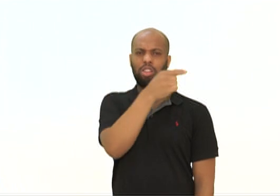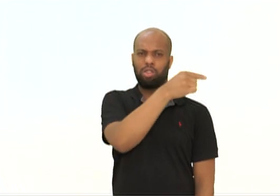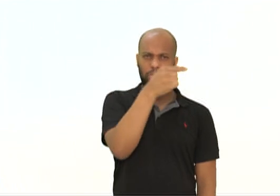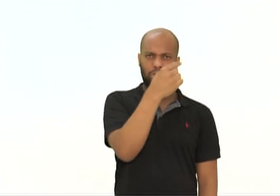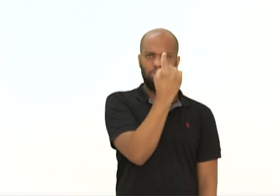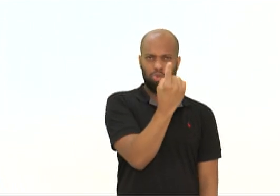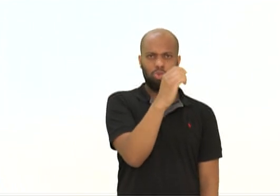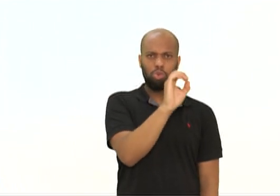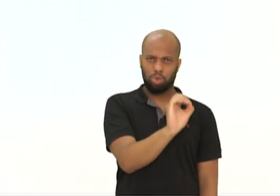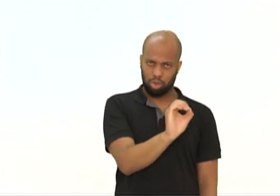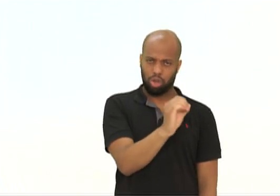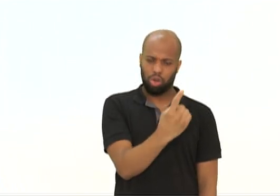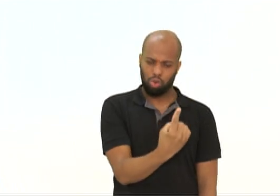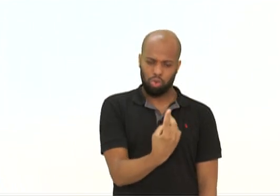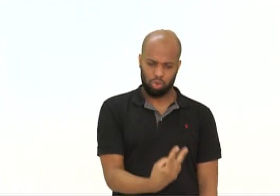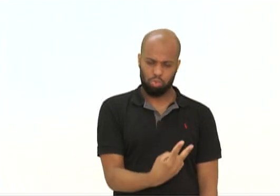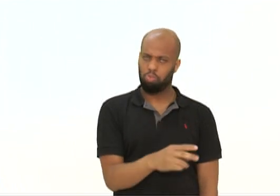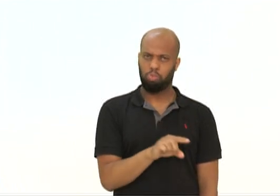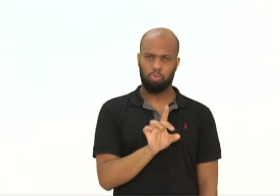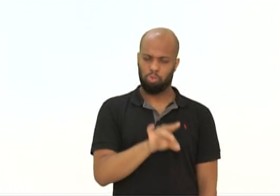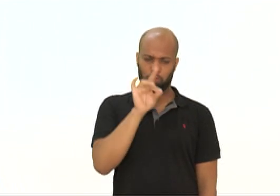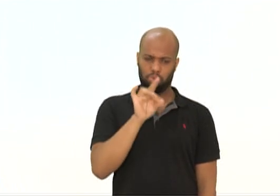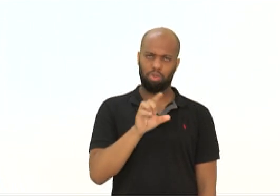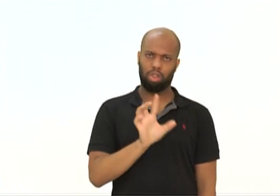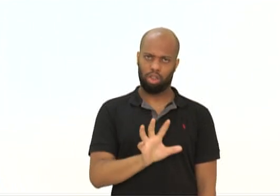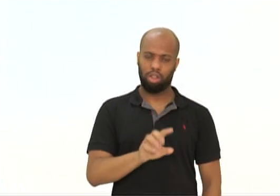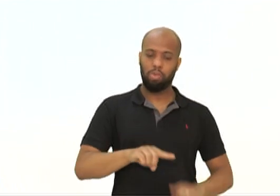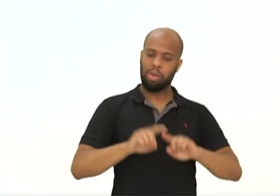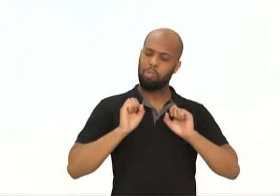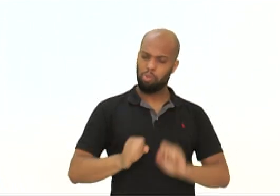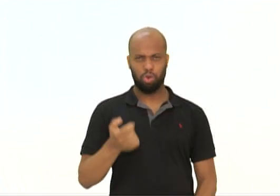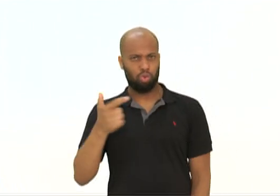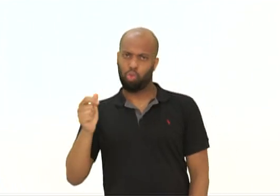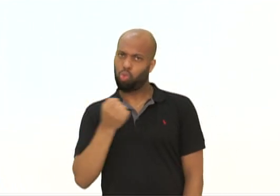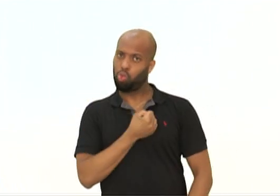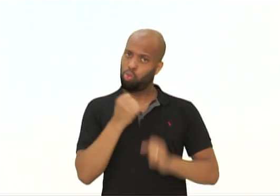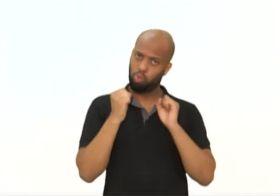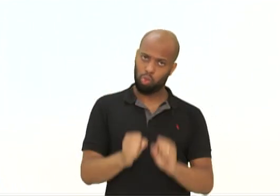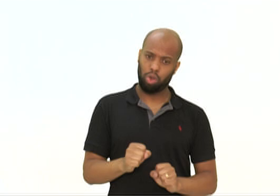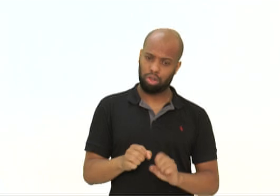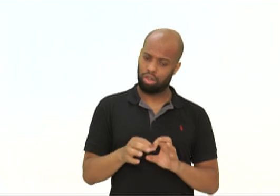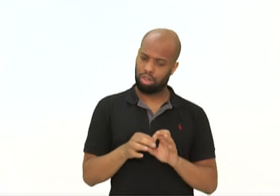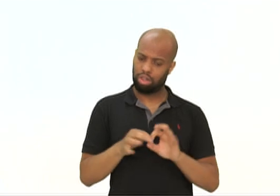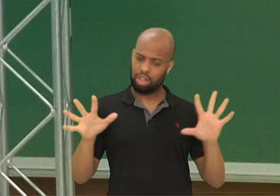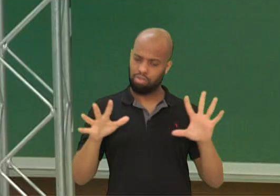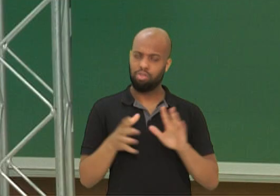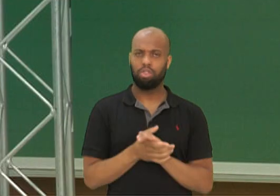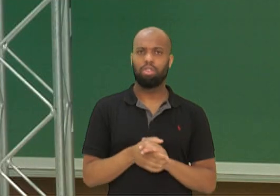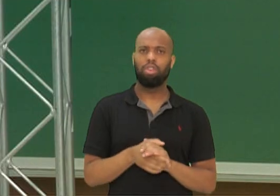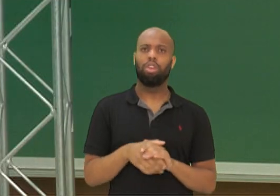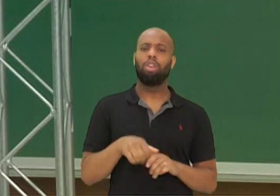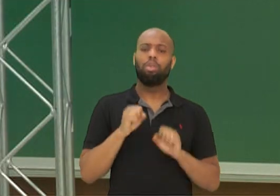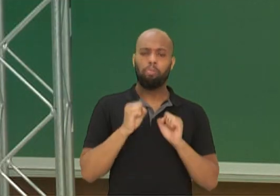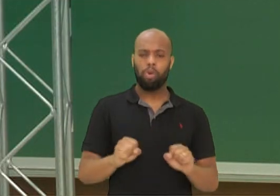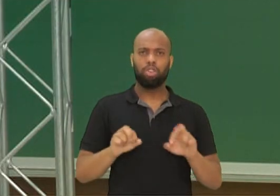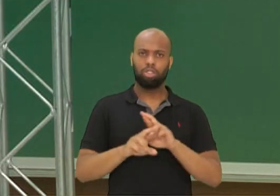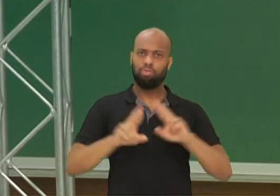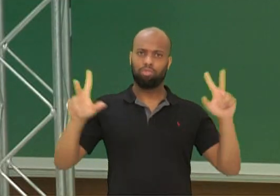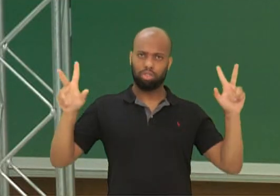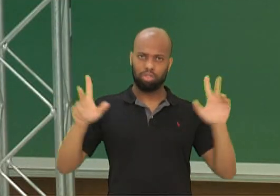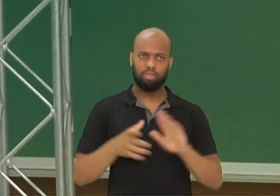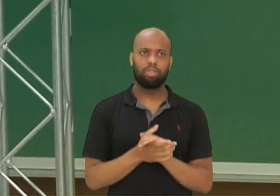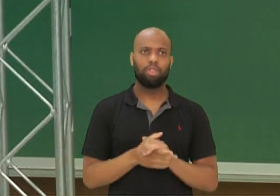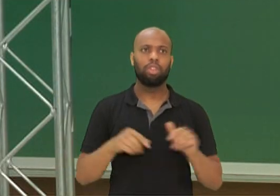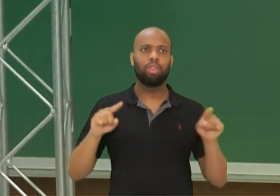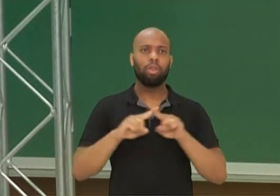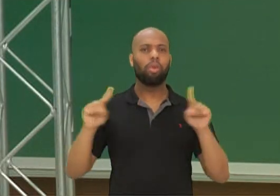1, 0, 1 e 2. Você pode escolher outros, fica à vontade, sempre você pode escolher diferentes.